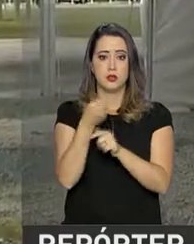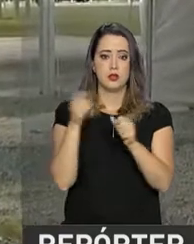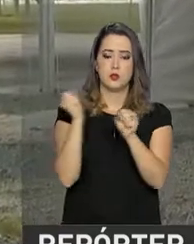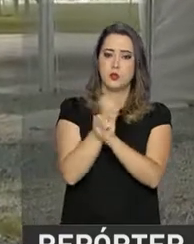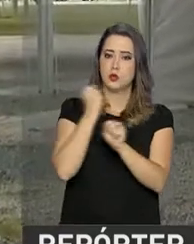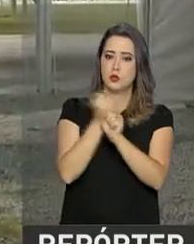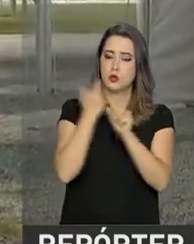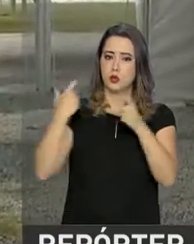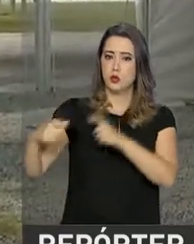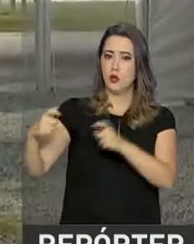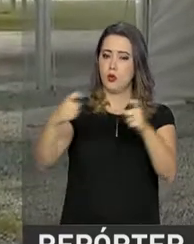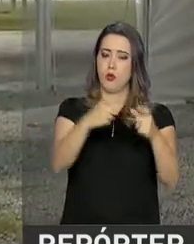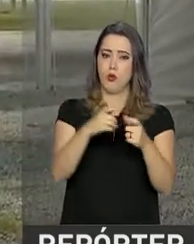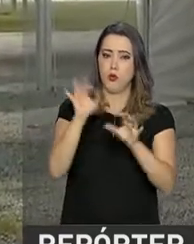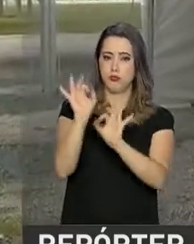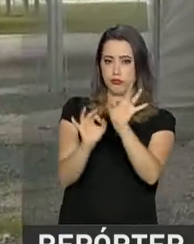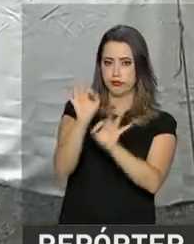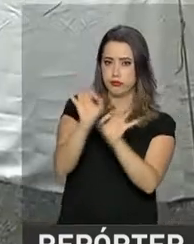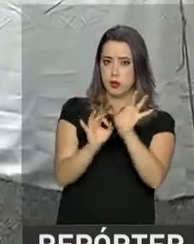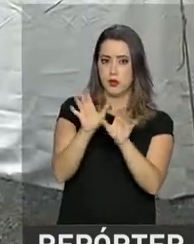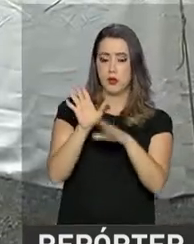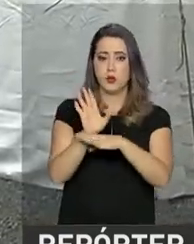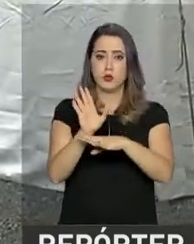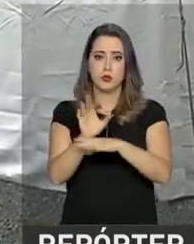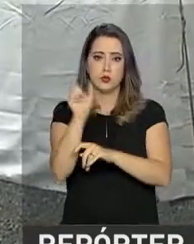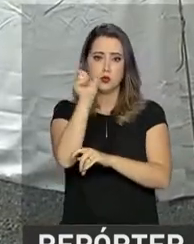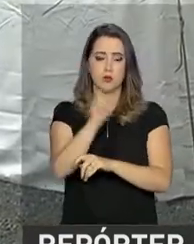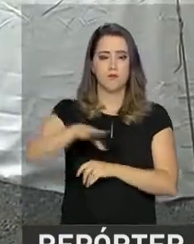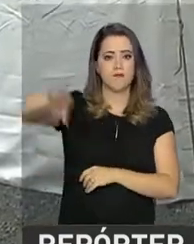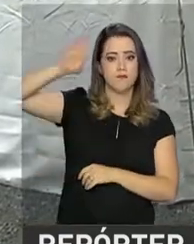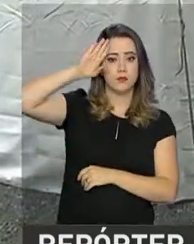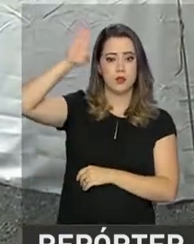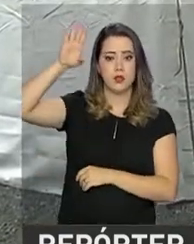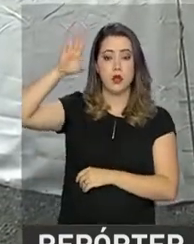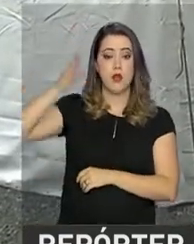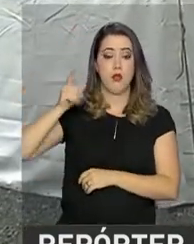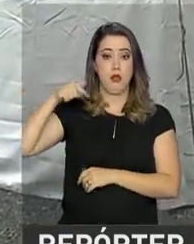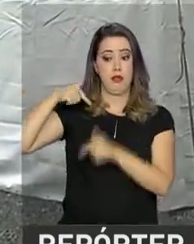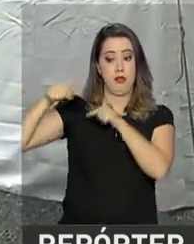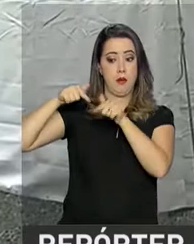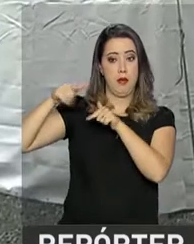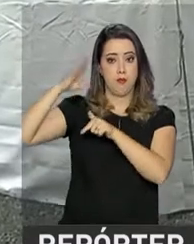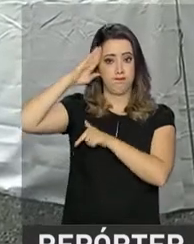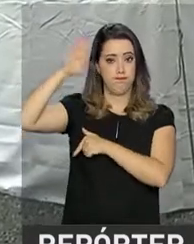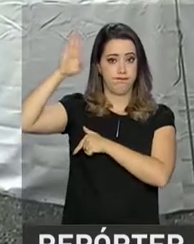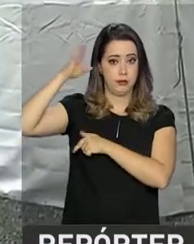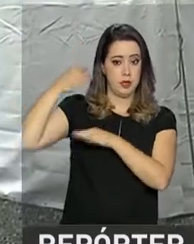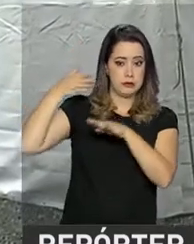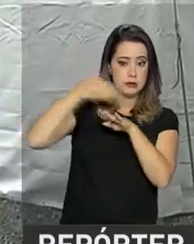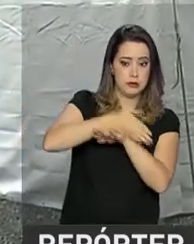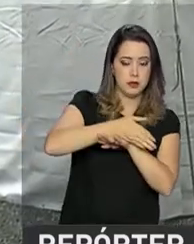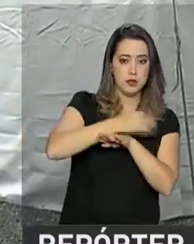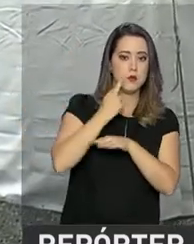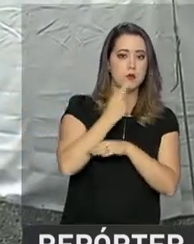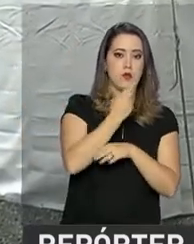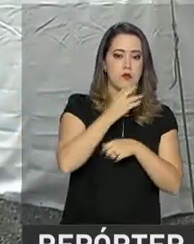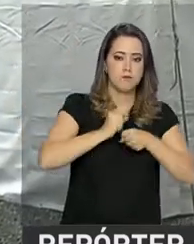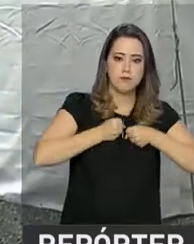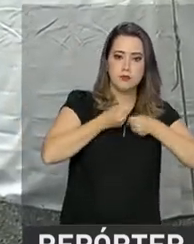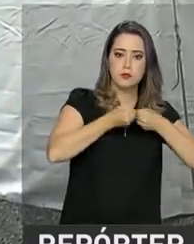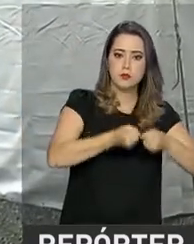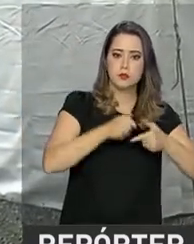de apoio para dar suporte aos militares que vêm de fora né de roraima para trabalhar dedicadamente